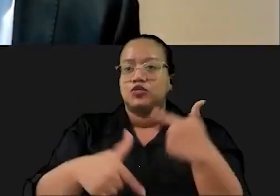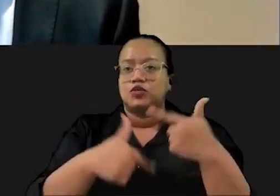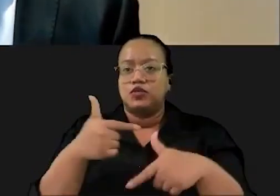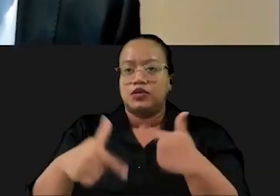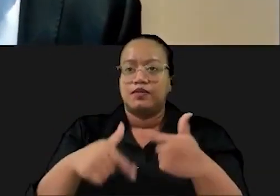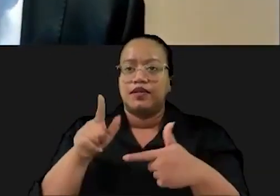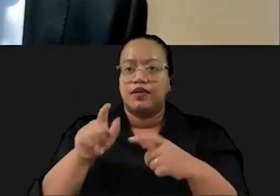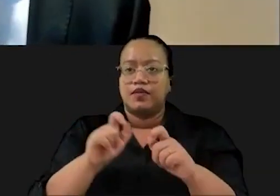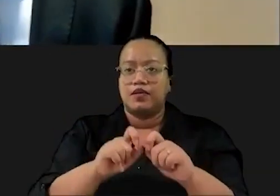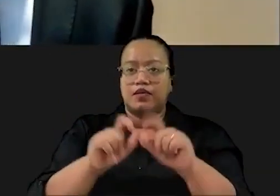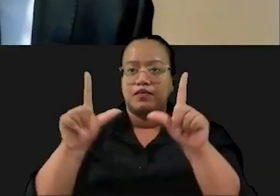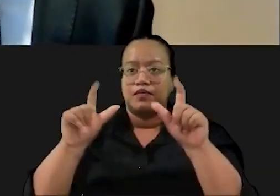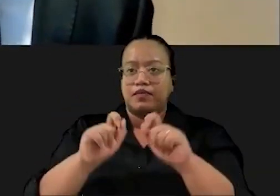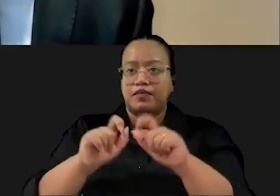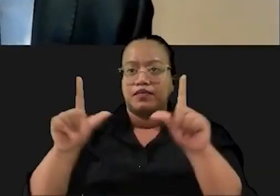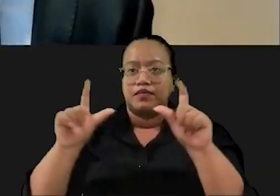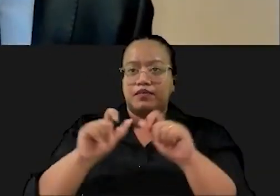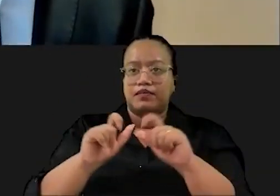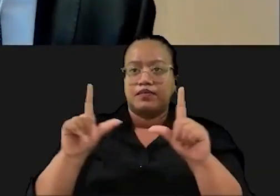com o sistema.